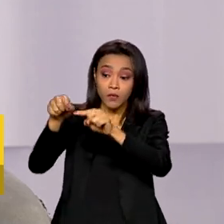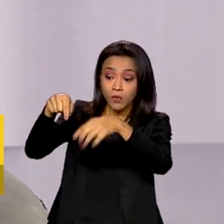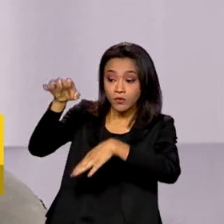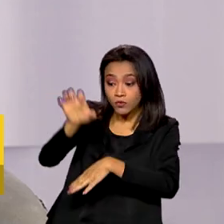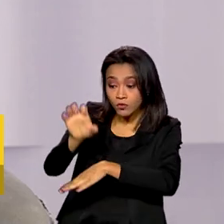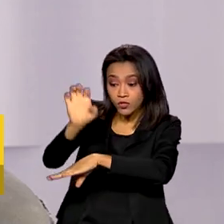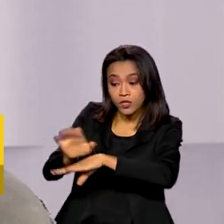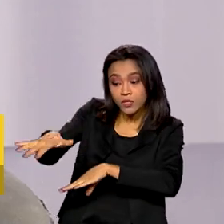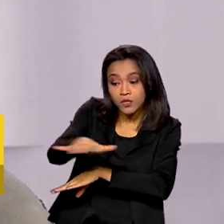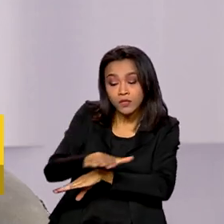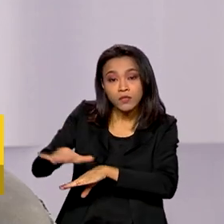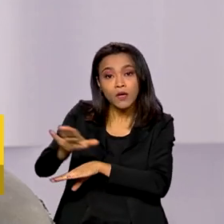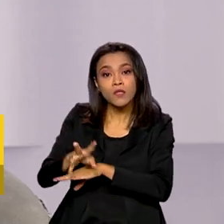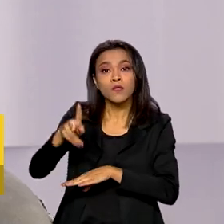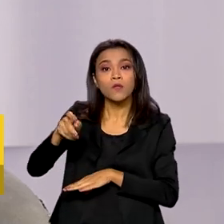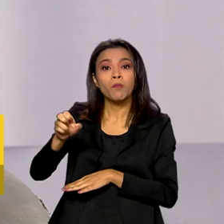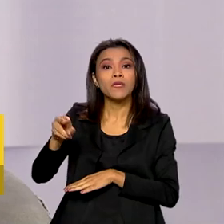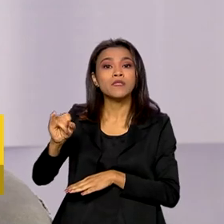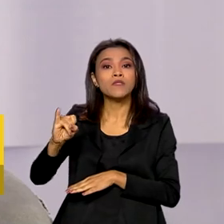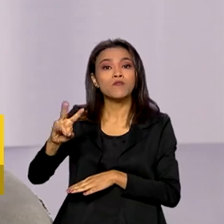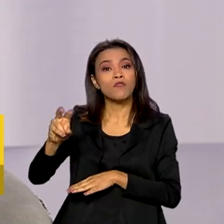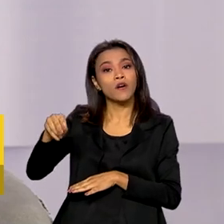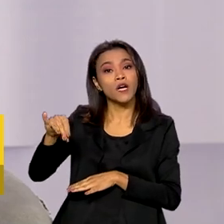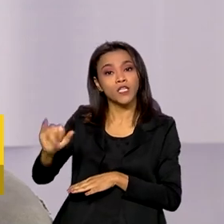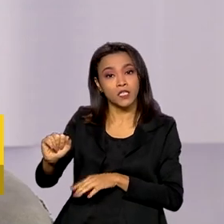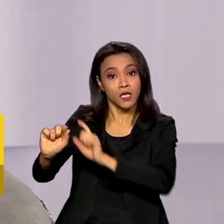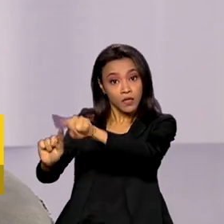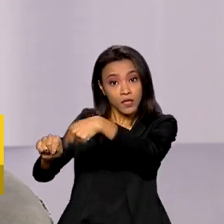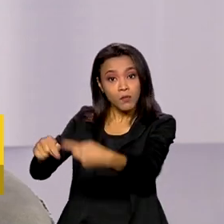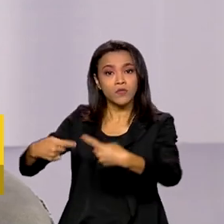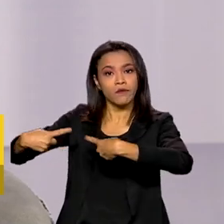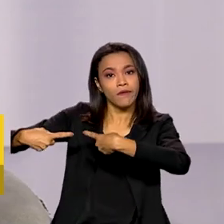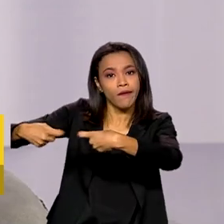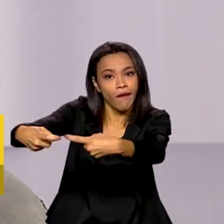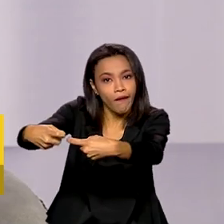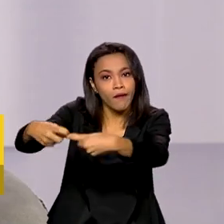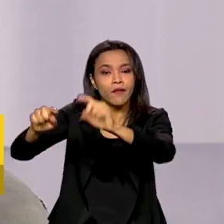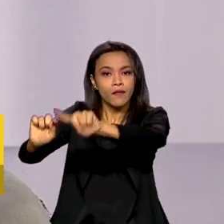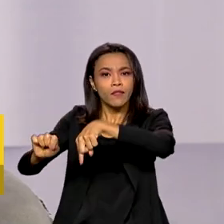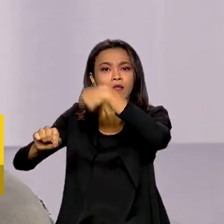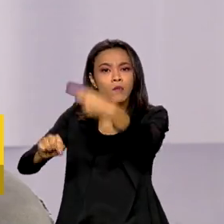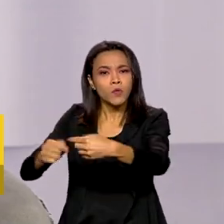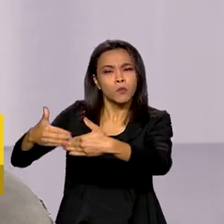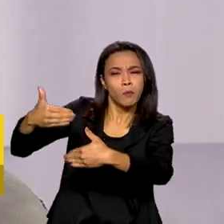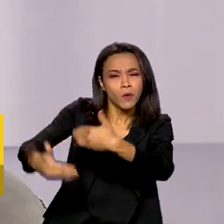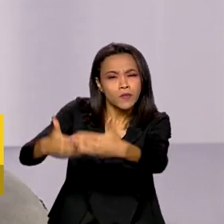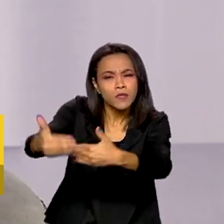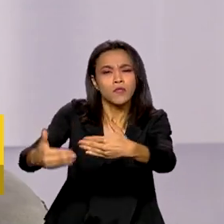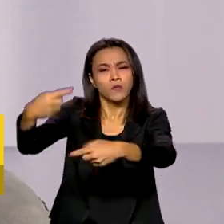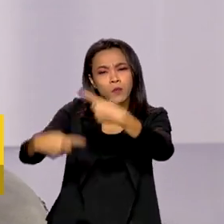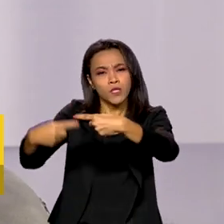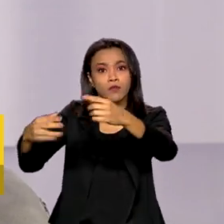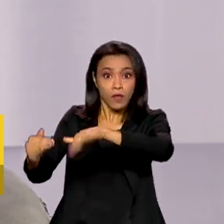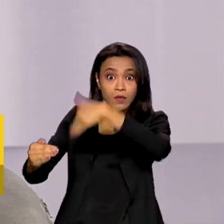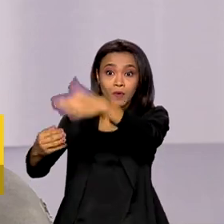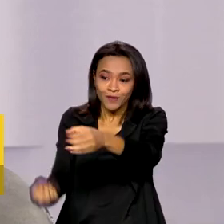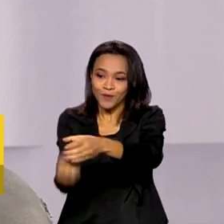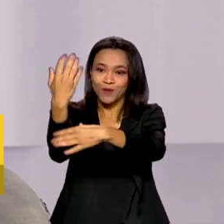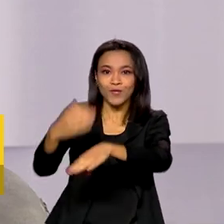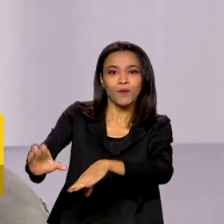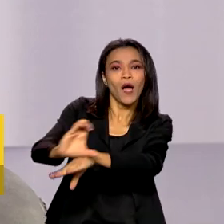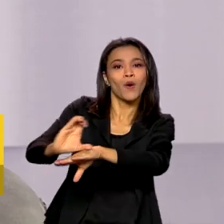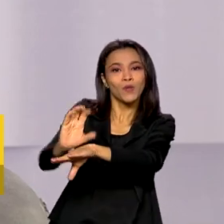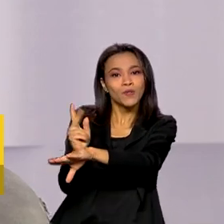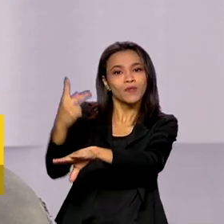que acontece? Depois ainda teve a guerra. Depois teve um processo político que não deu certo. Aí teve a Constituição. A guerra